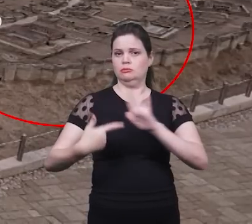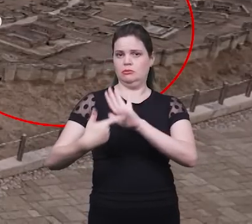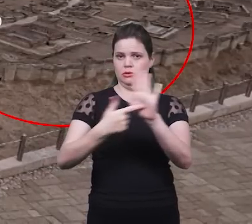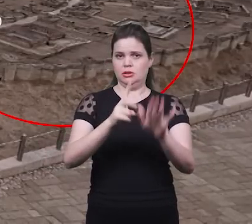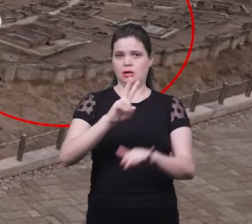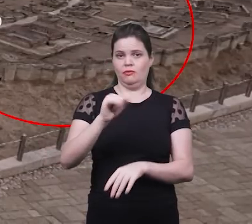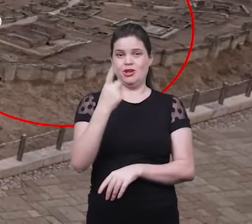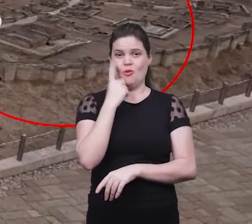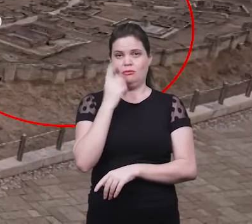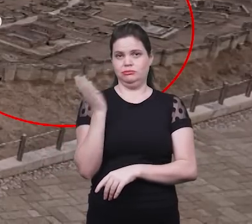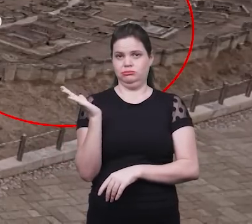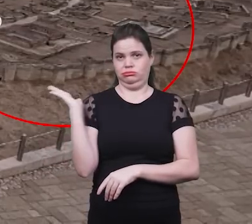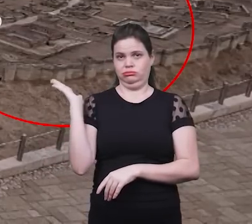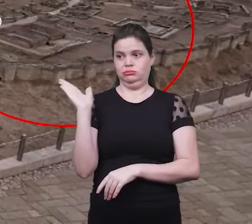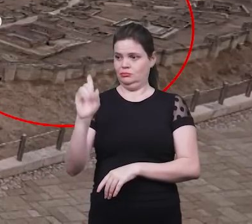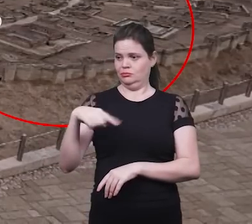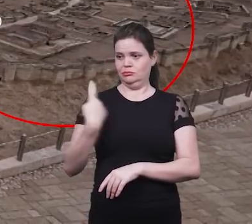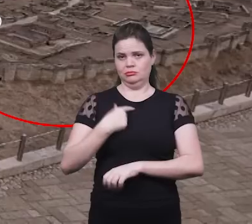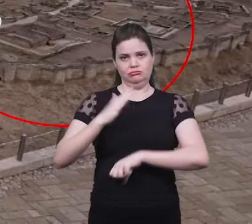foram